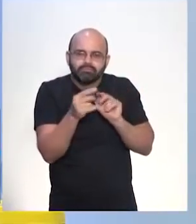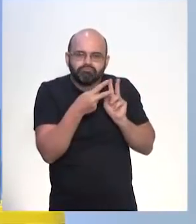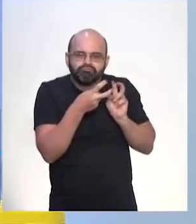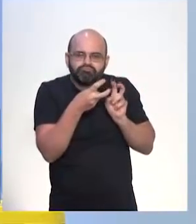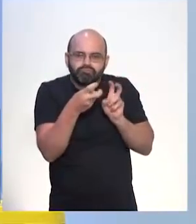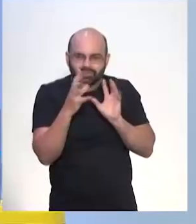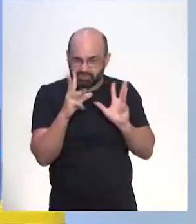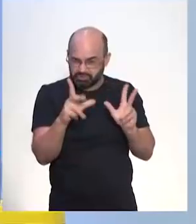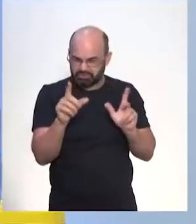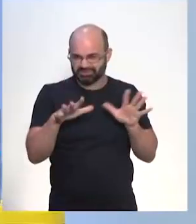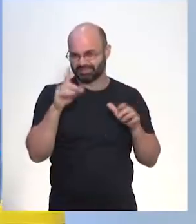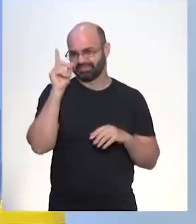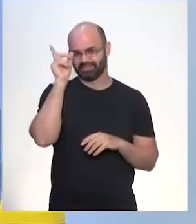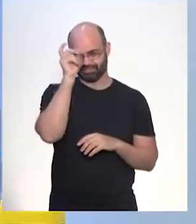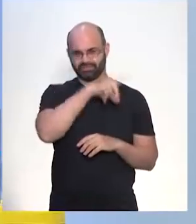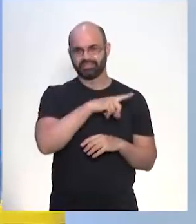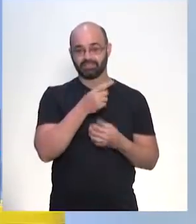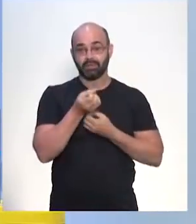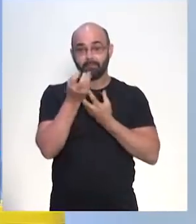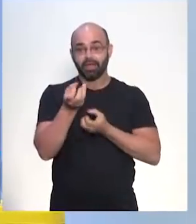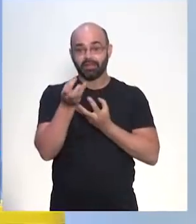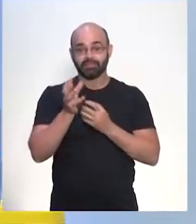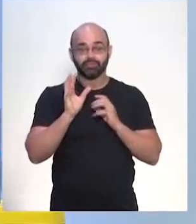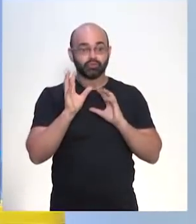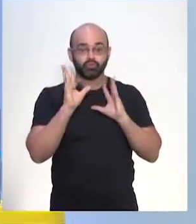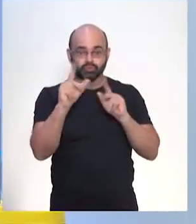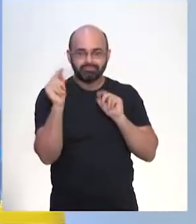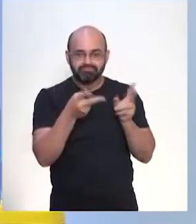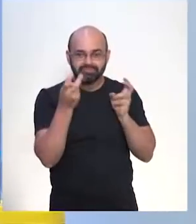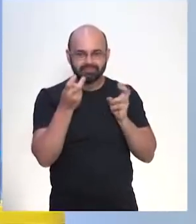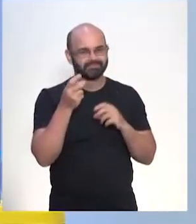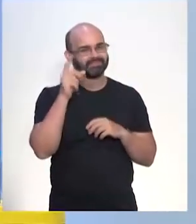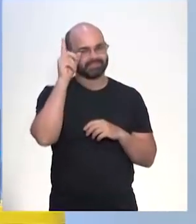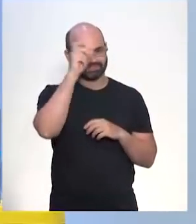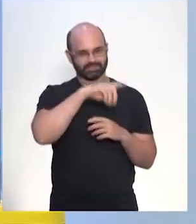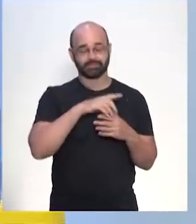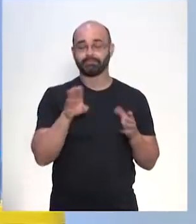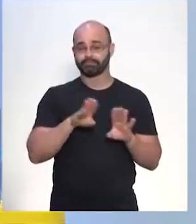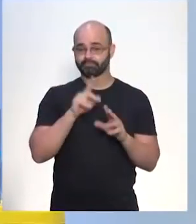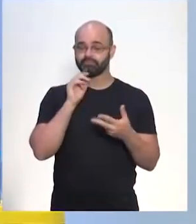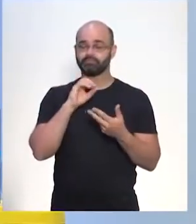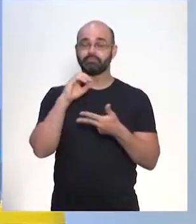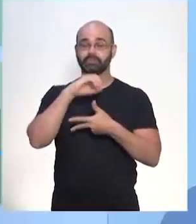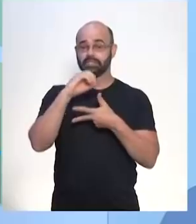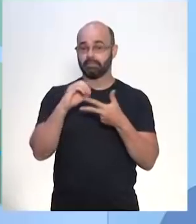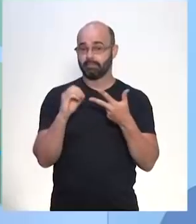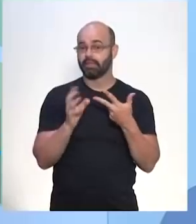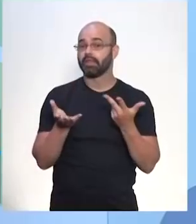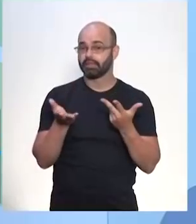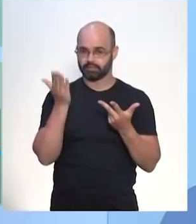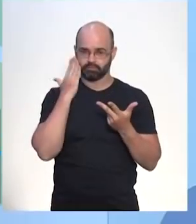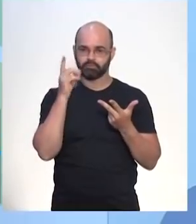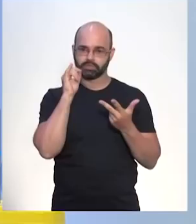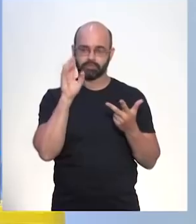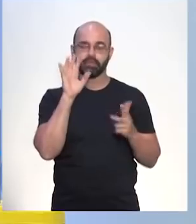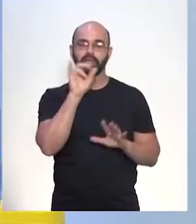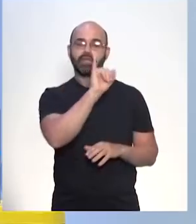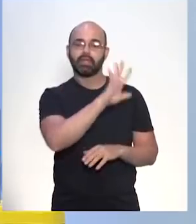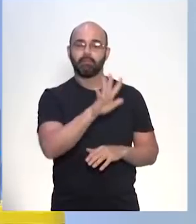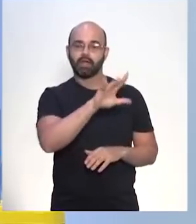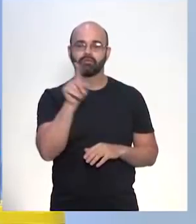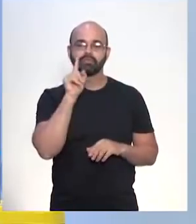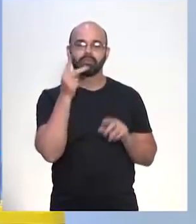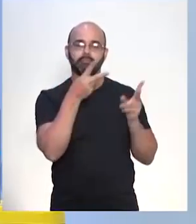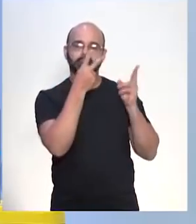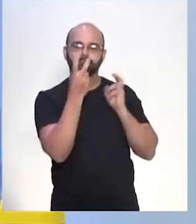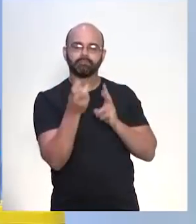Difícil. Difícil, muito né? difícil. Então, para você parar e observar, esse é um segredo até para ir bem no Enem, né, Prof. Mauro? Leitura de imagens, Essa né? leitura de imagem ela é muito importante.